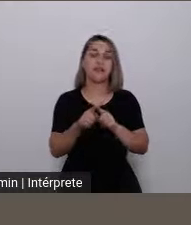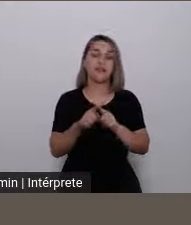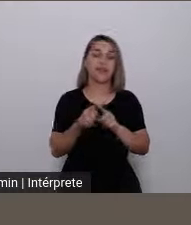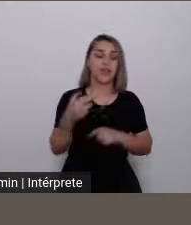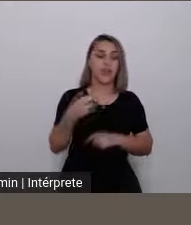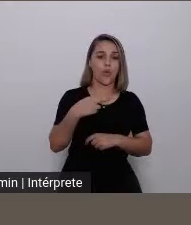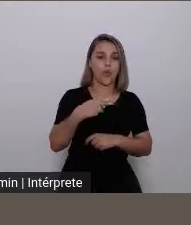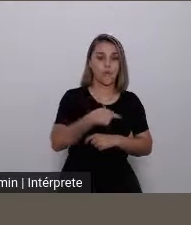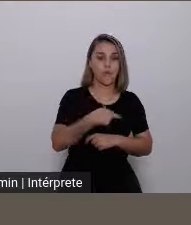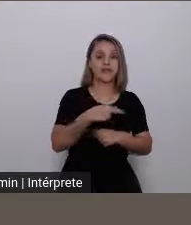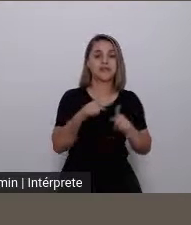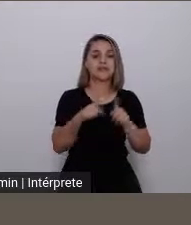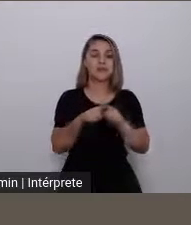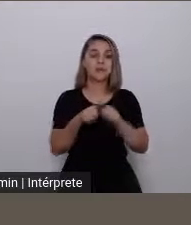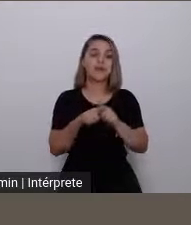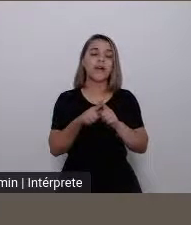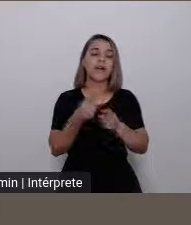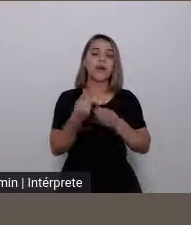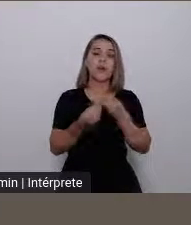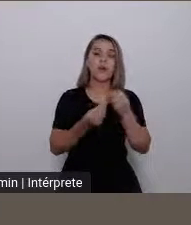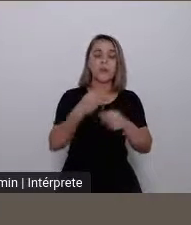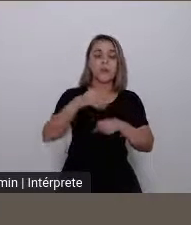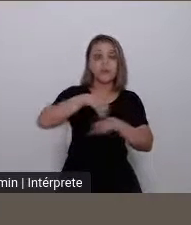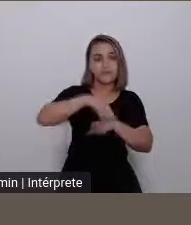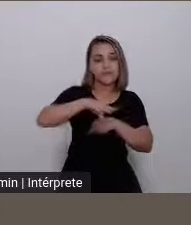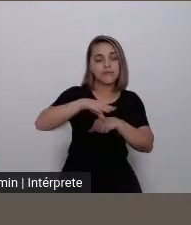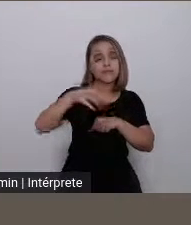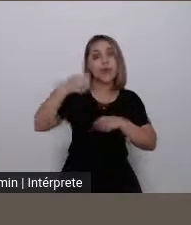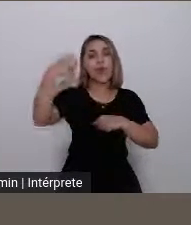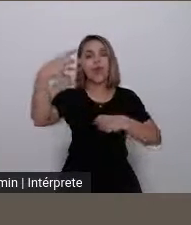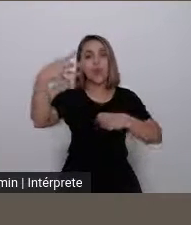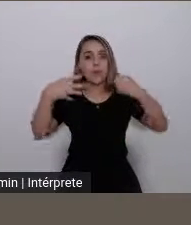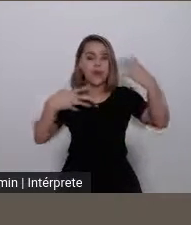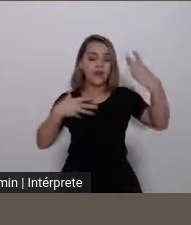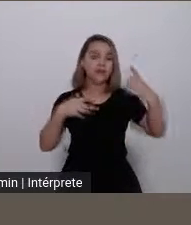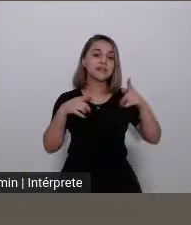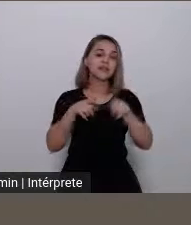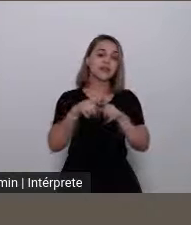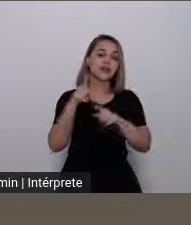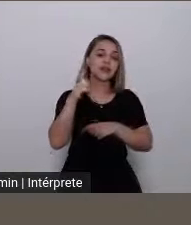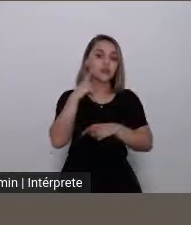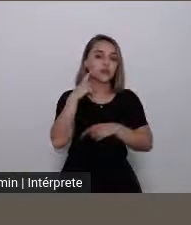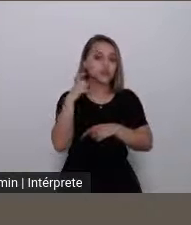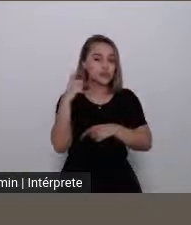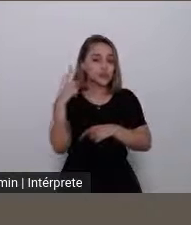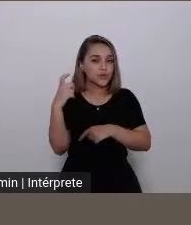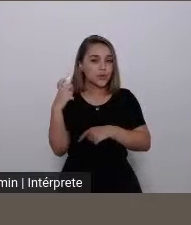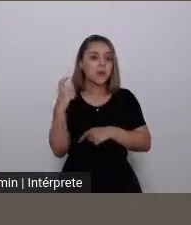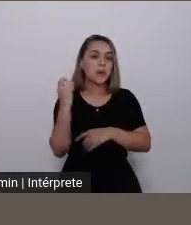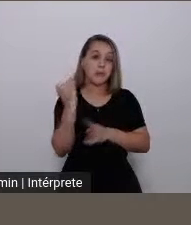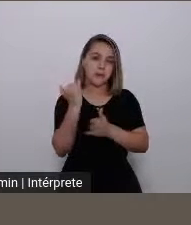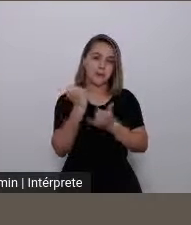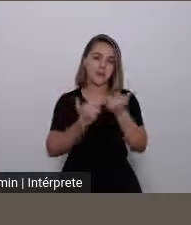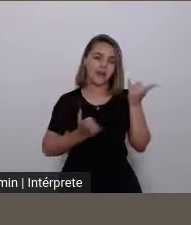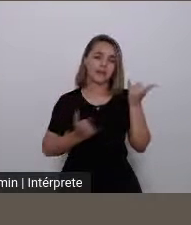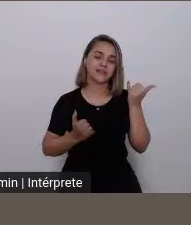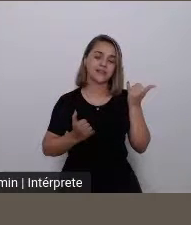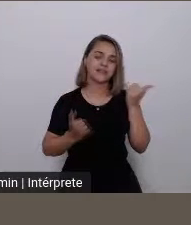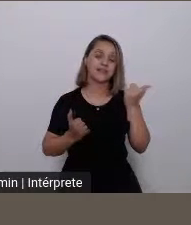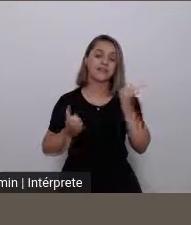com indicações de iluminação, de som, enfim, como se fosse mesmo um roteiro